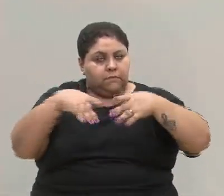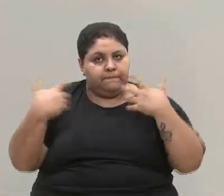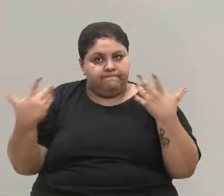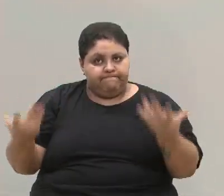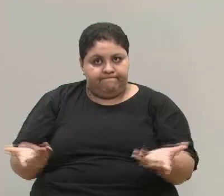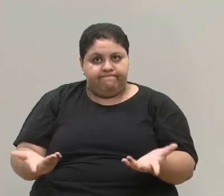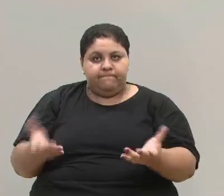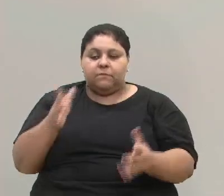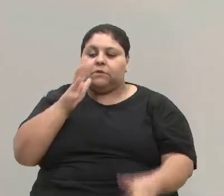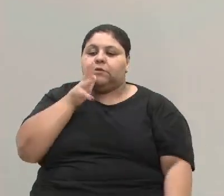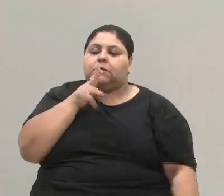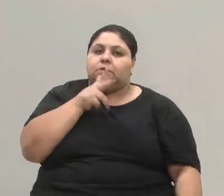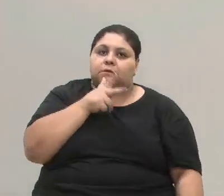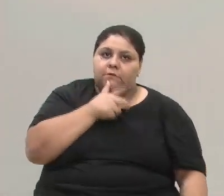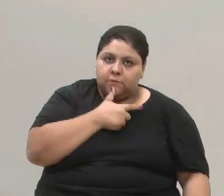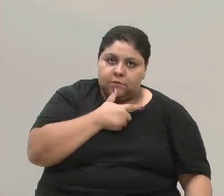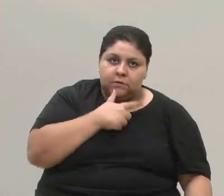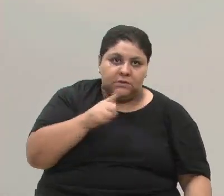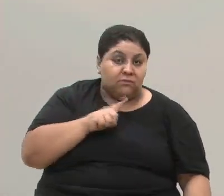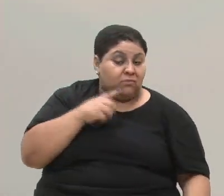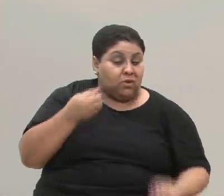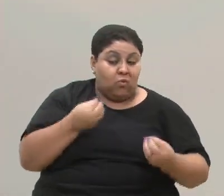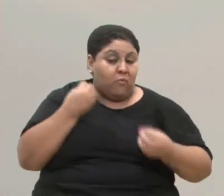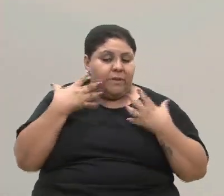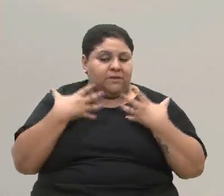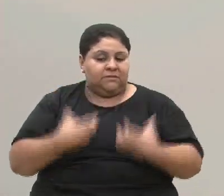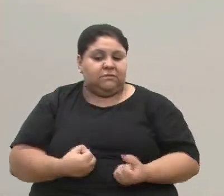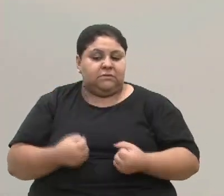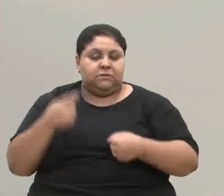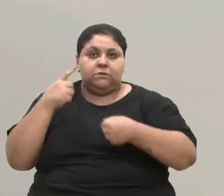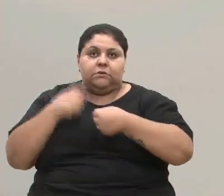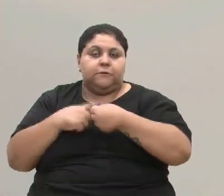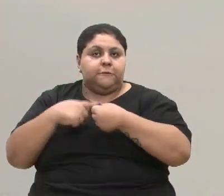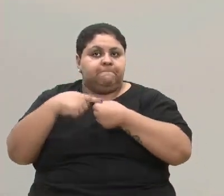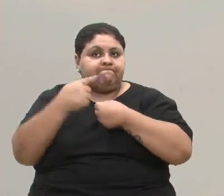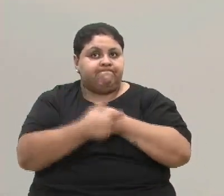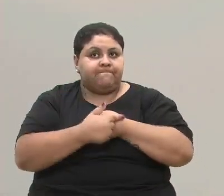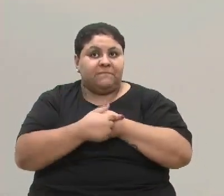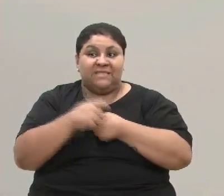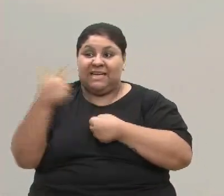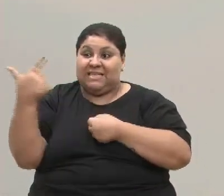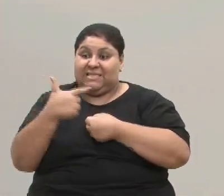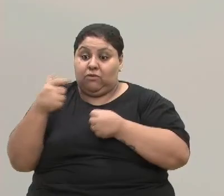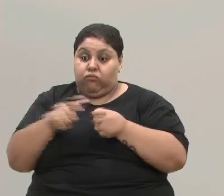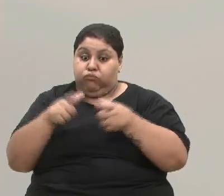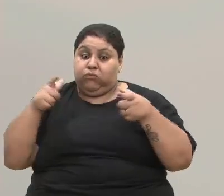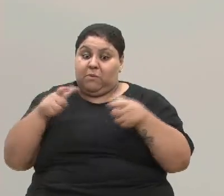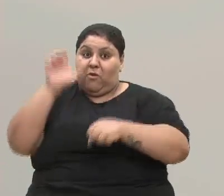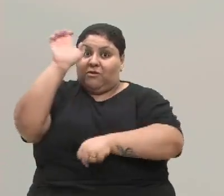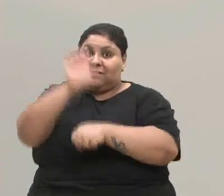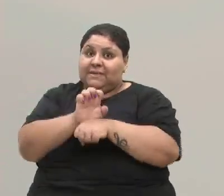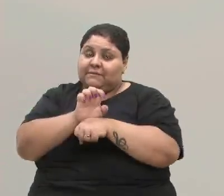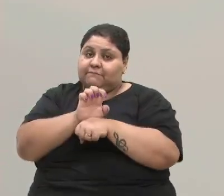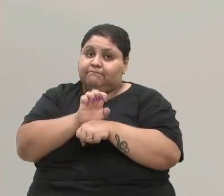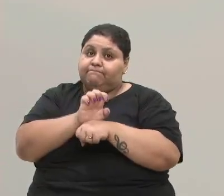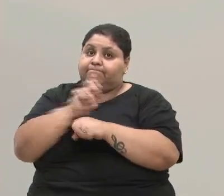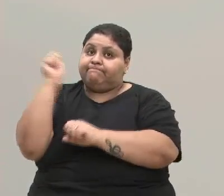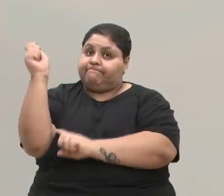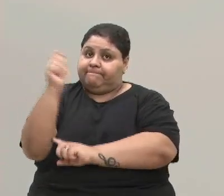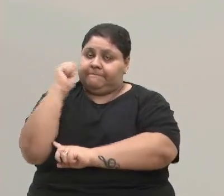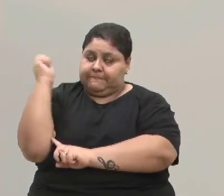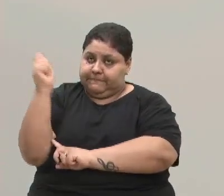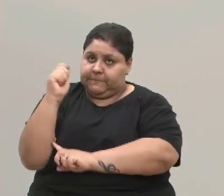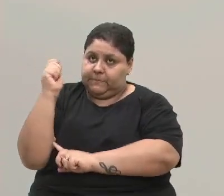está demorado, é inadmissível que uma cidade, a segunda maior cidade do estado, do Rio Grande do